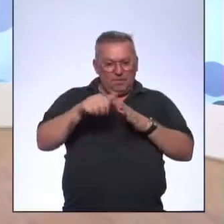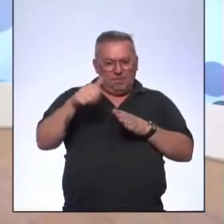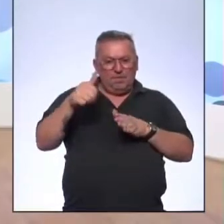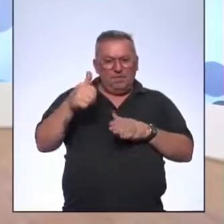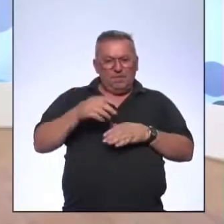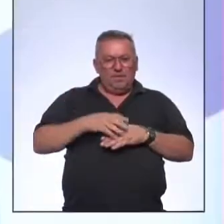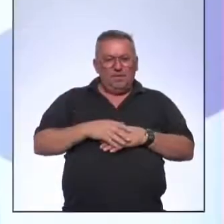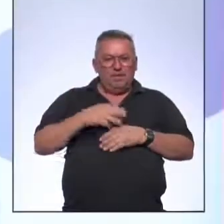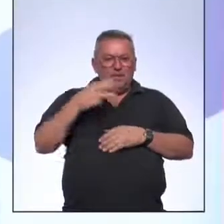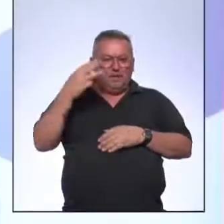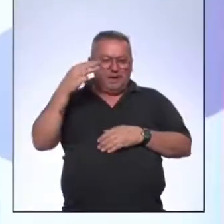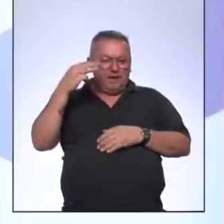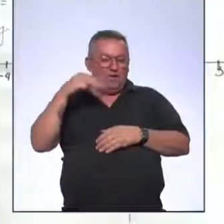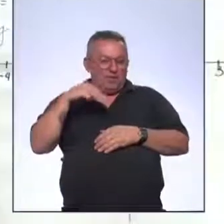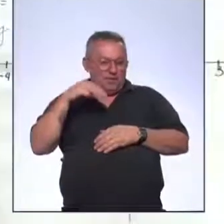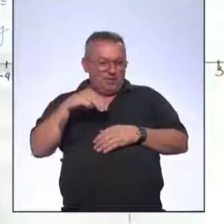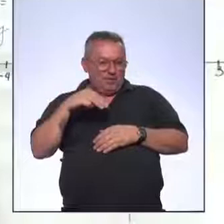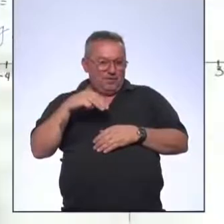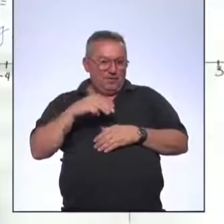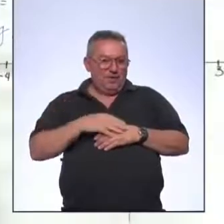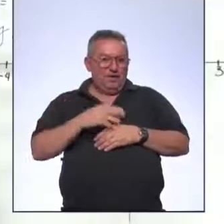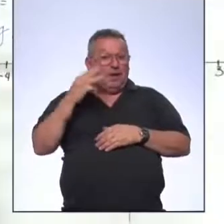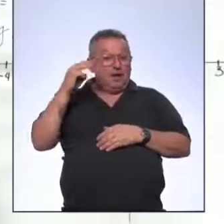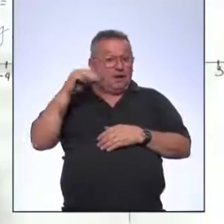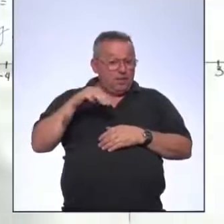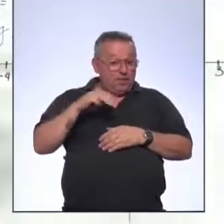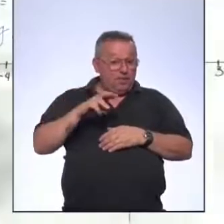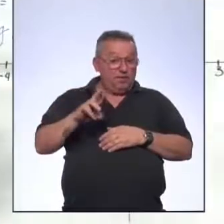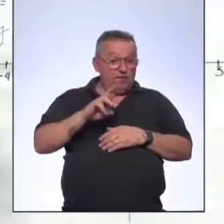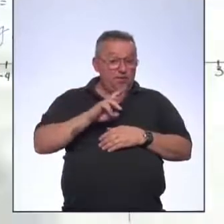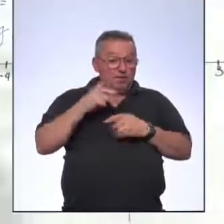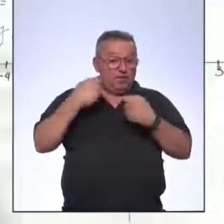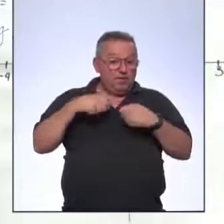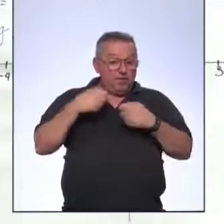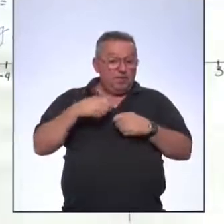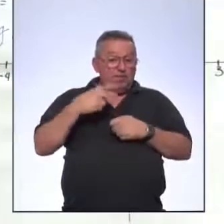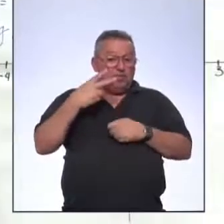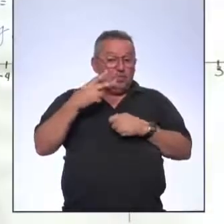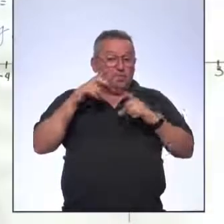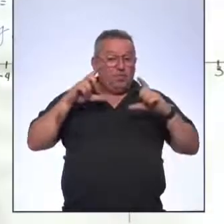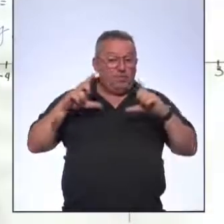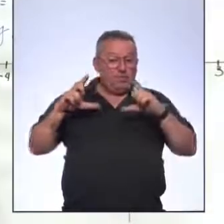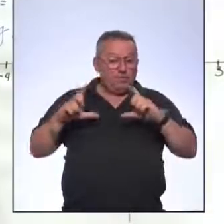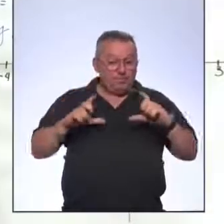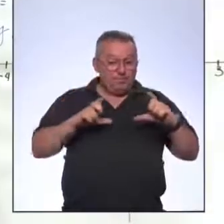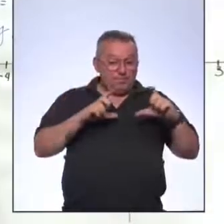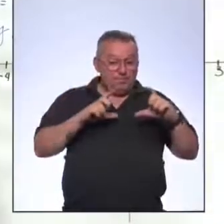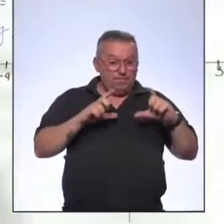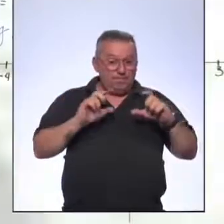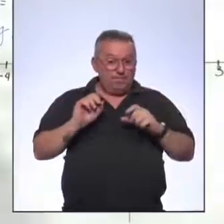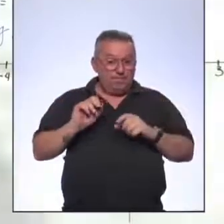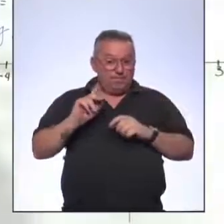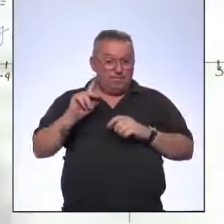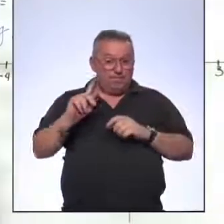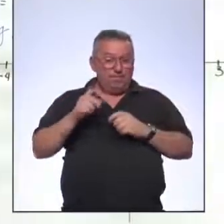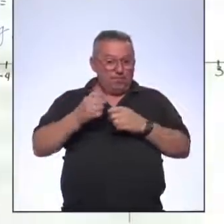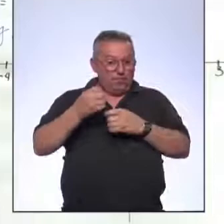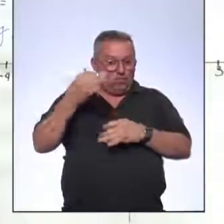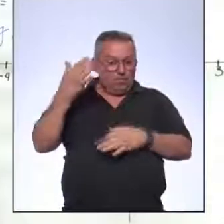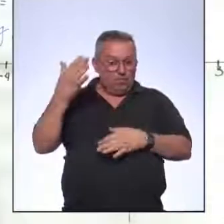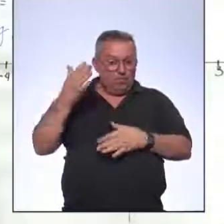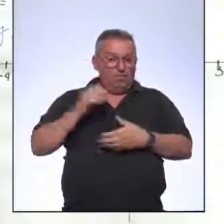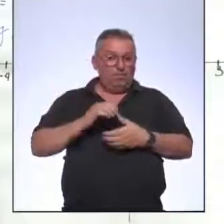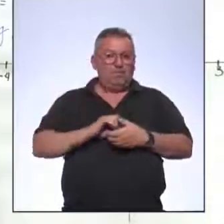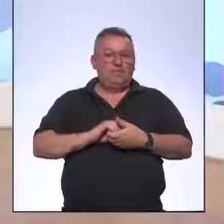primeiro né da hora lá vamos a gente Três minutinhos eu preciso de pelo menos dois pares ordenados para o